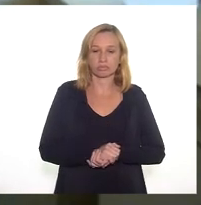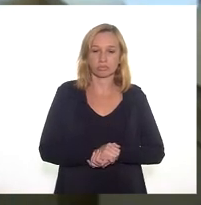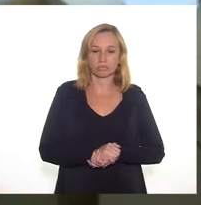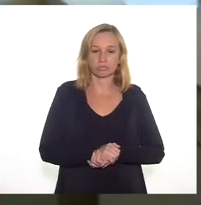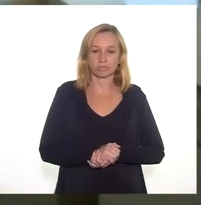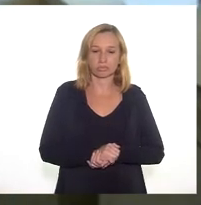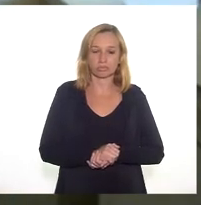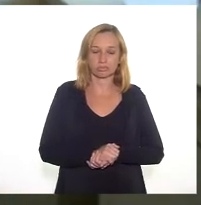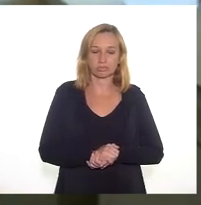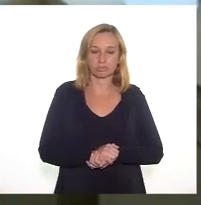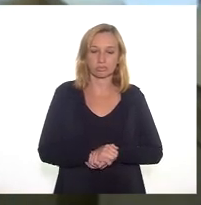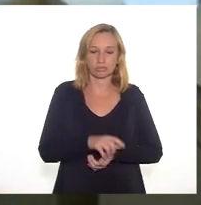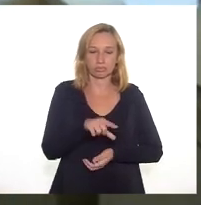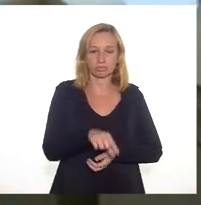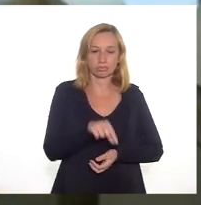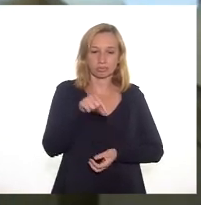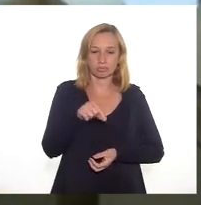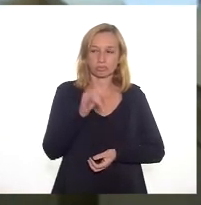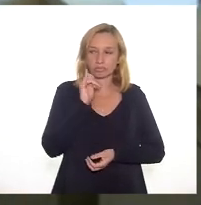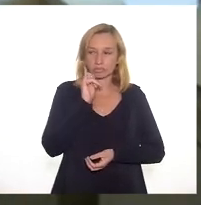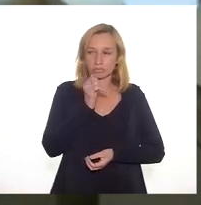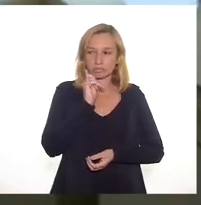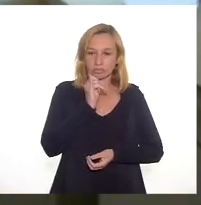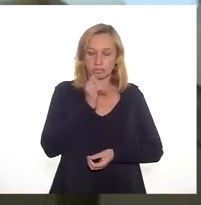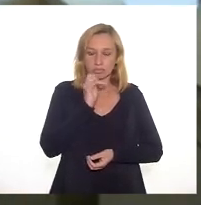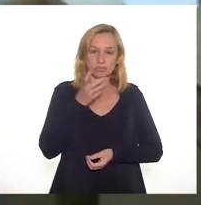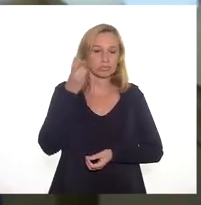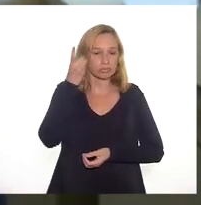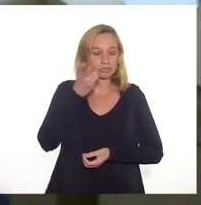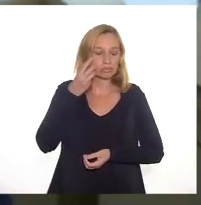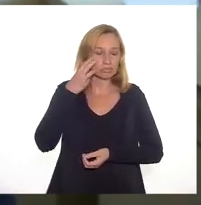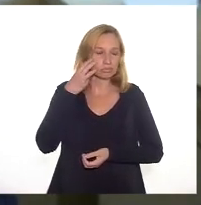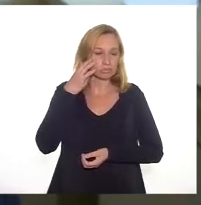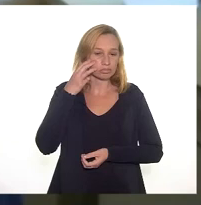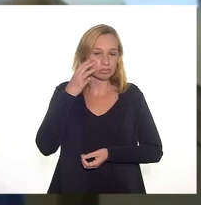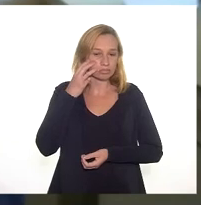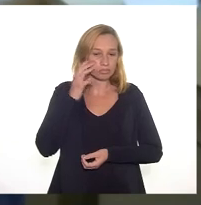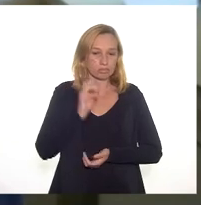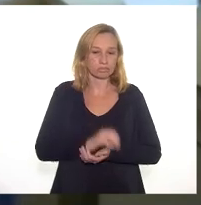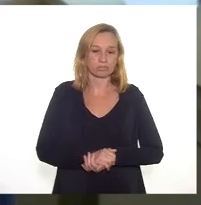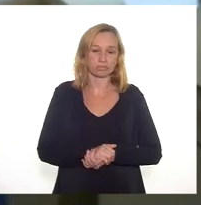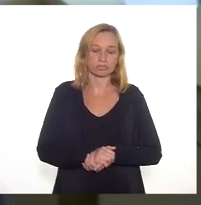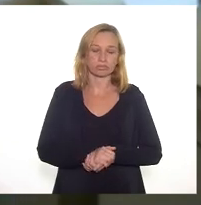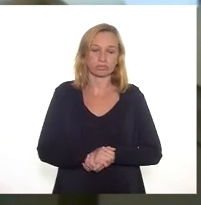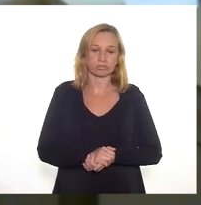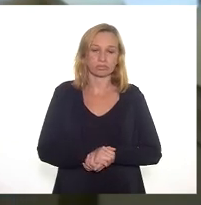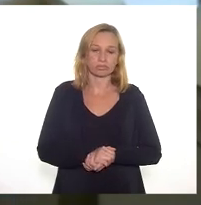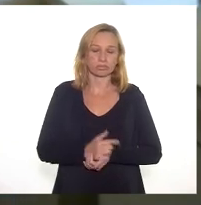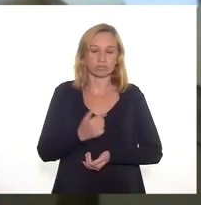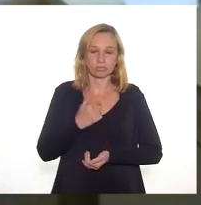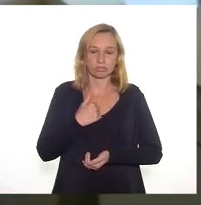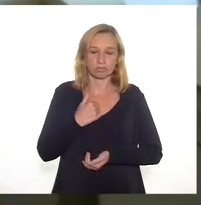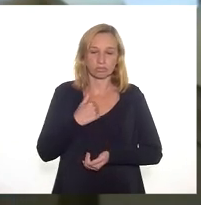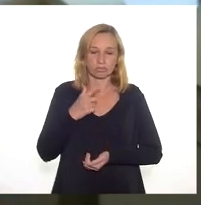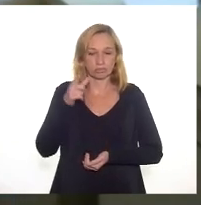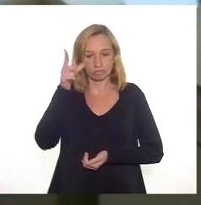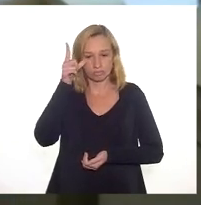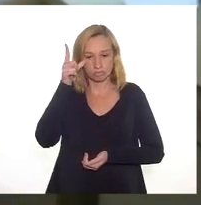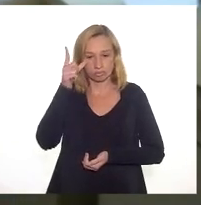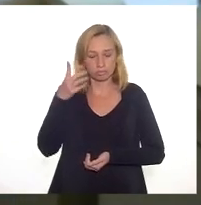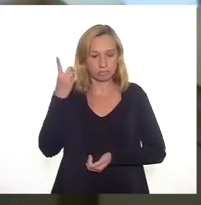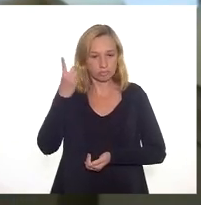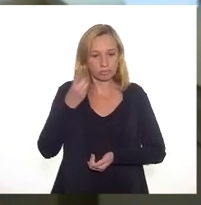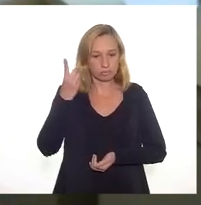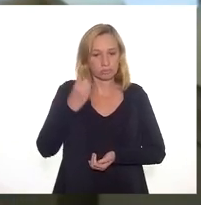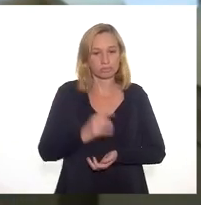foi eleito relator o deputado Valdeque Carneiro. E eu e a deputada